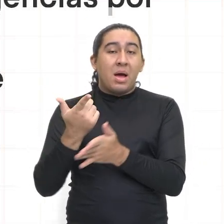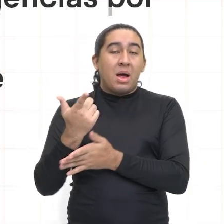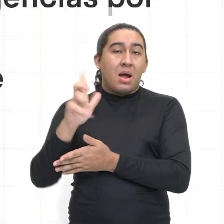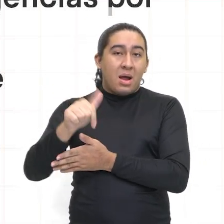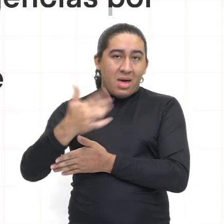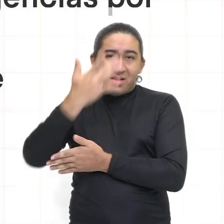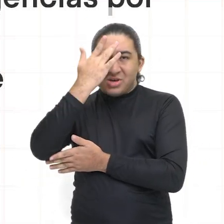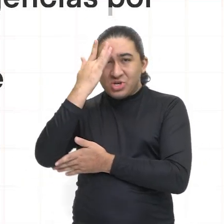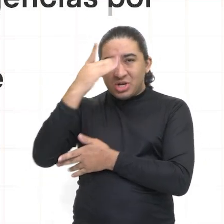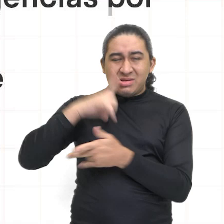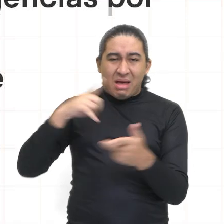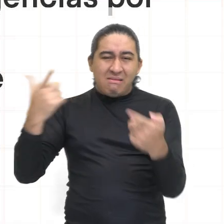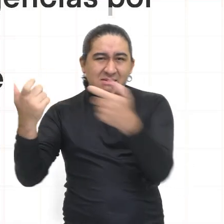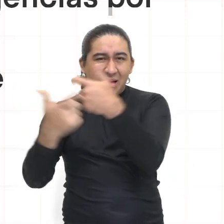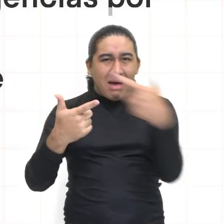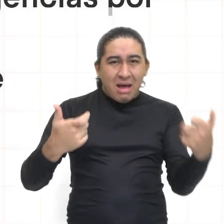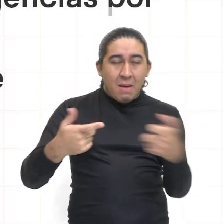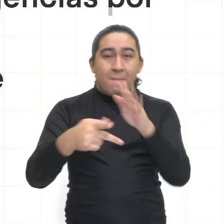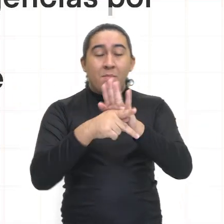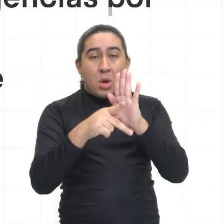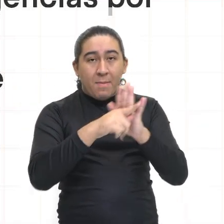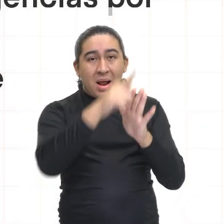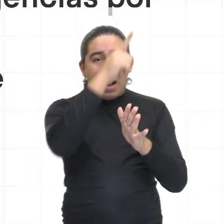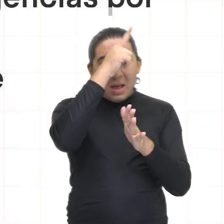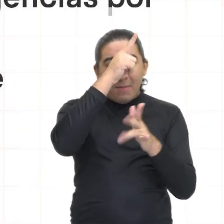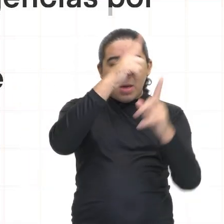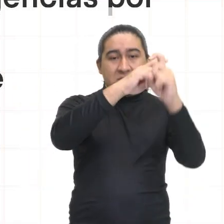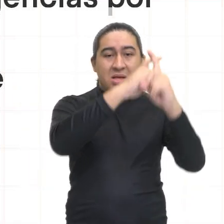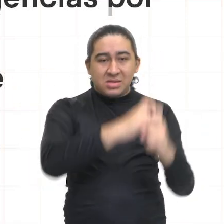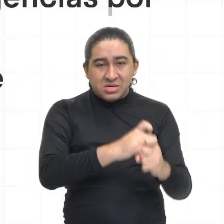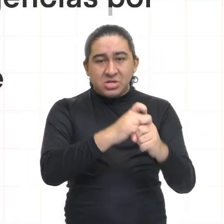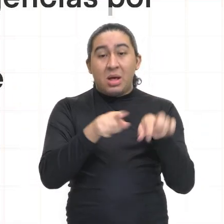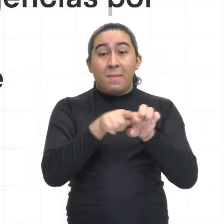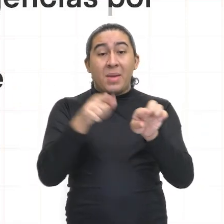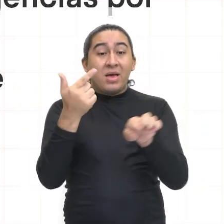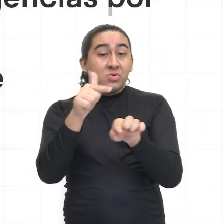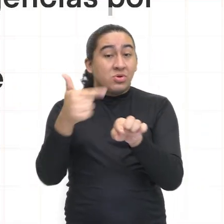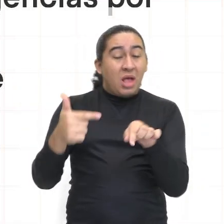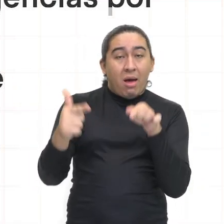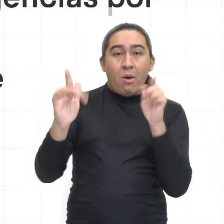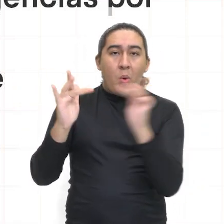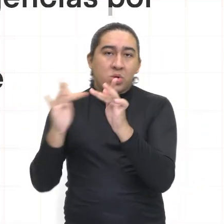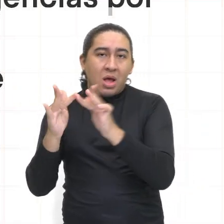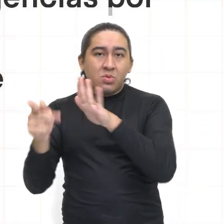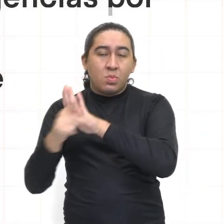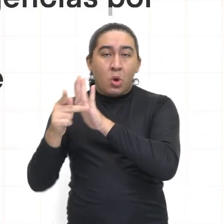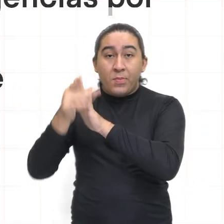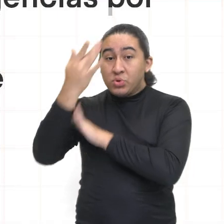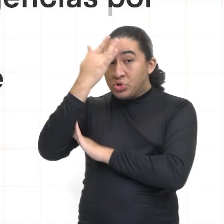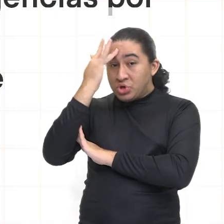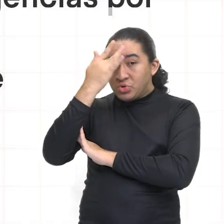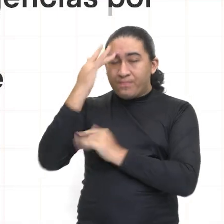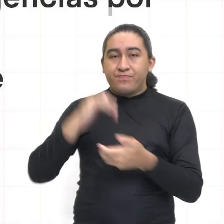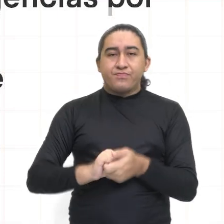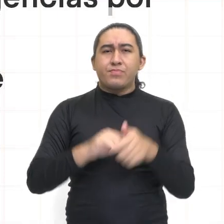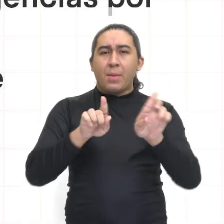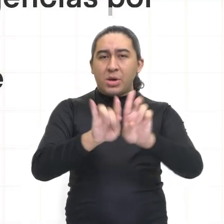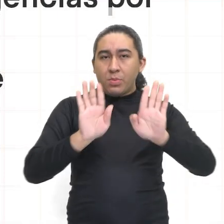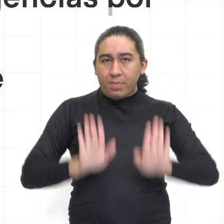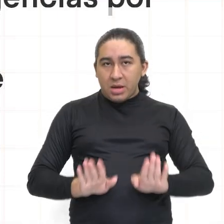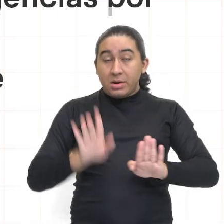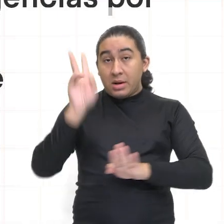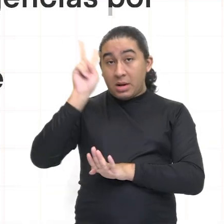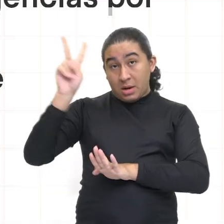sem consultar os líderes políticos indianos. O que acontece nesse momento? Lembrem que a Índia pertencia